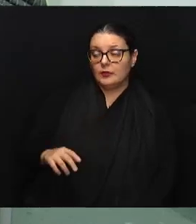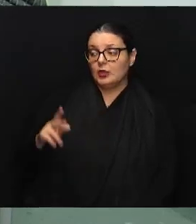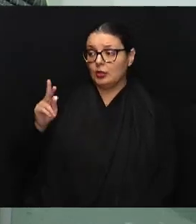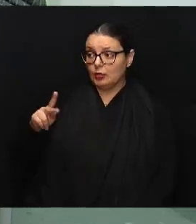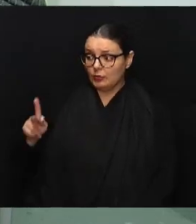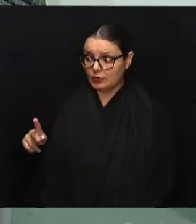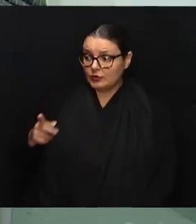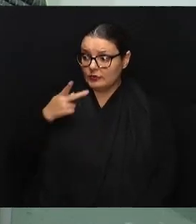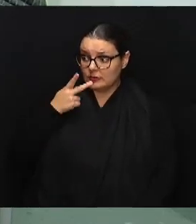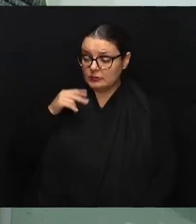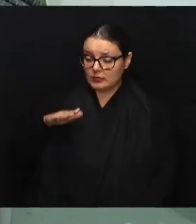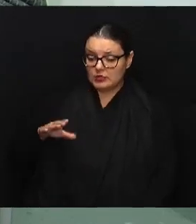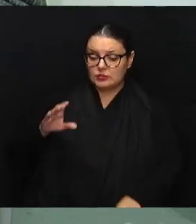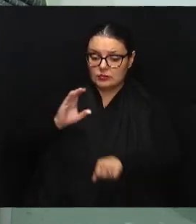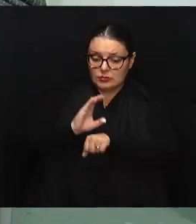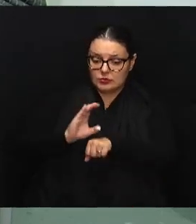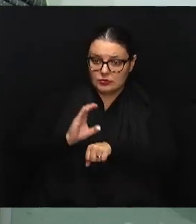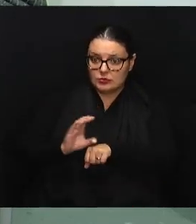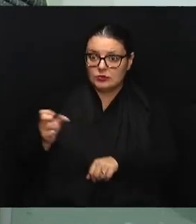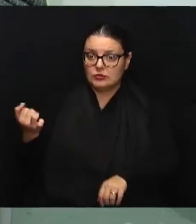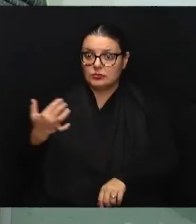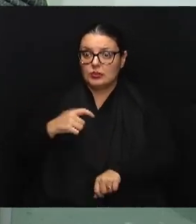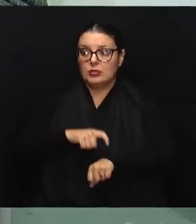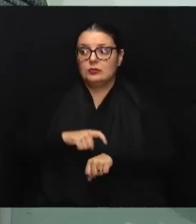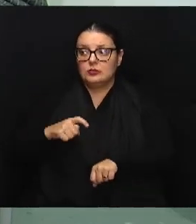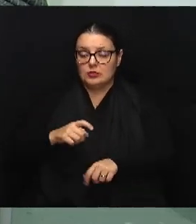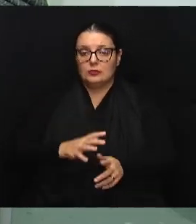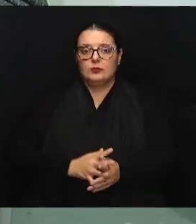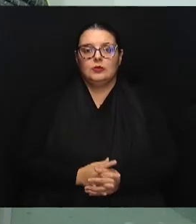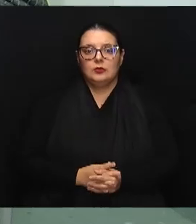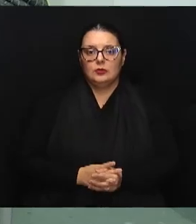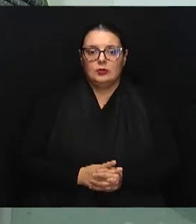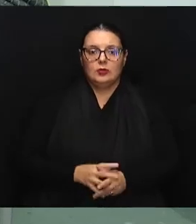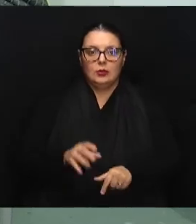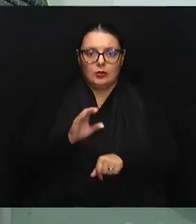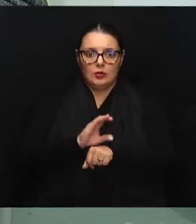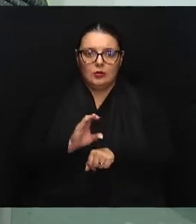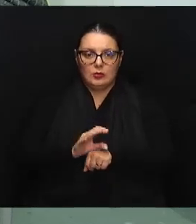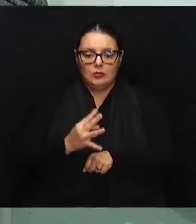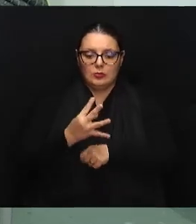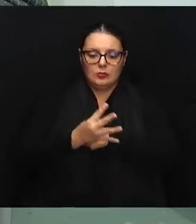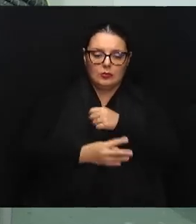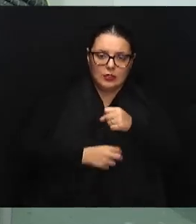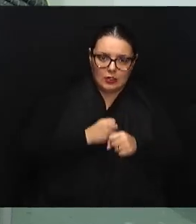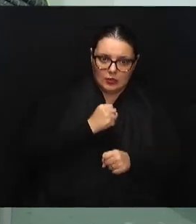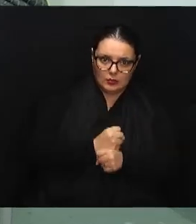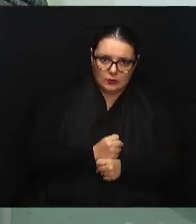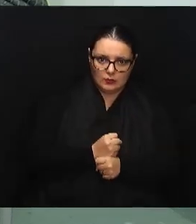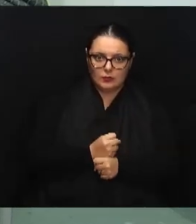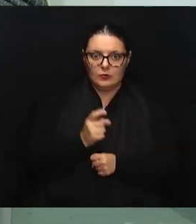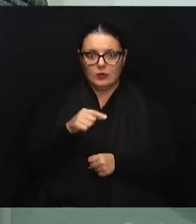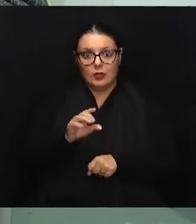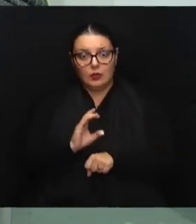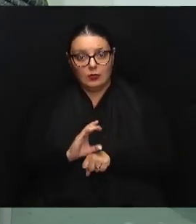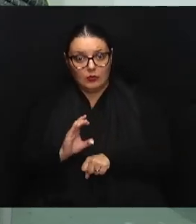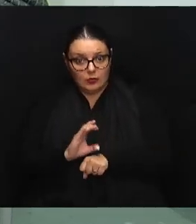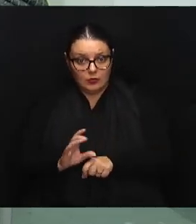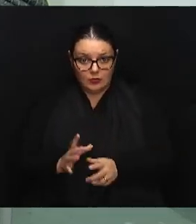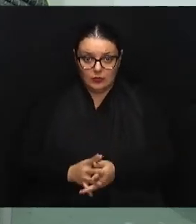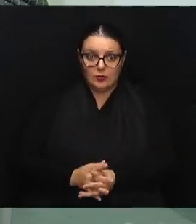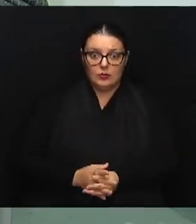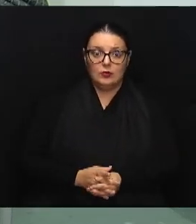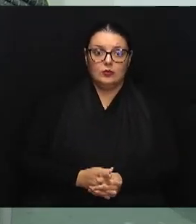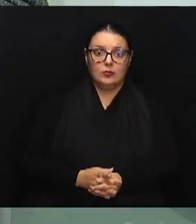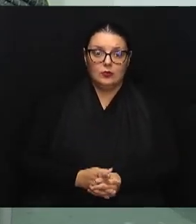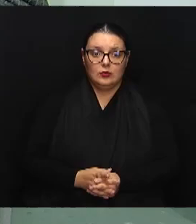do curso, ele é um curso de quanto tempo de duração? O curso dura 4 anos, é um curso que